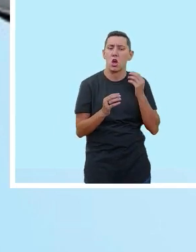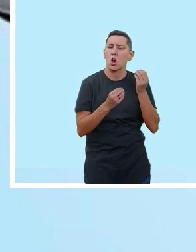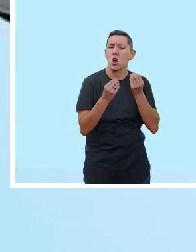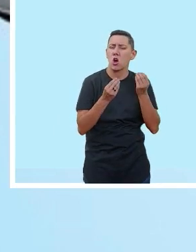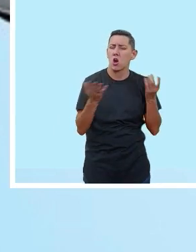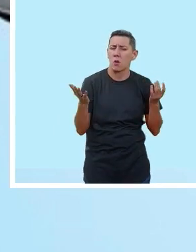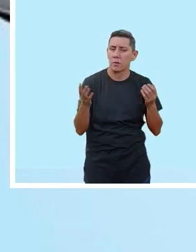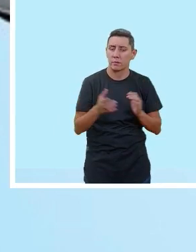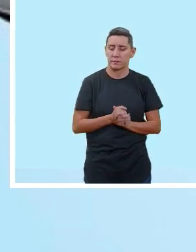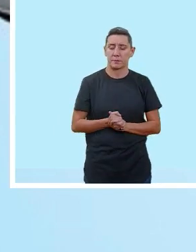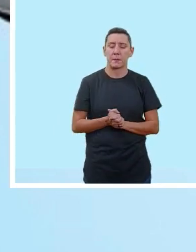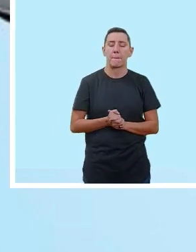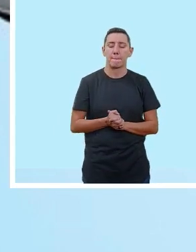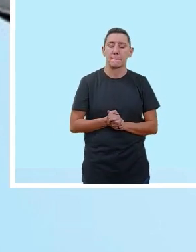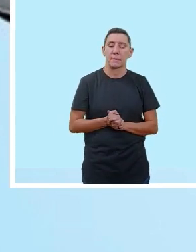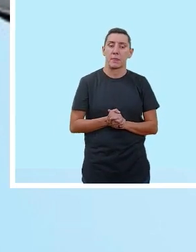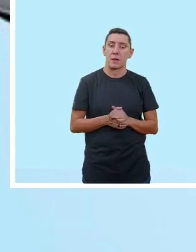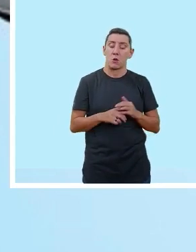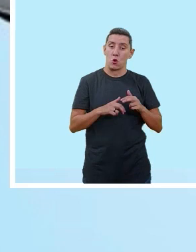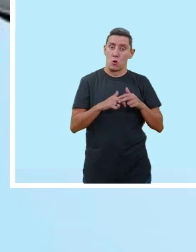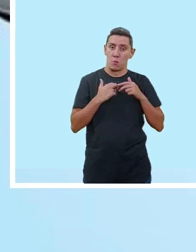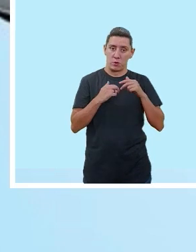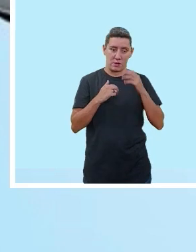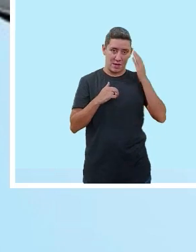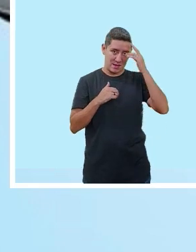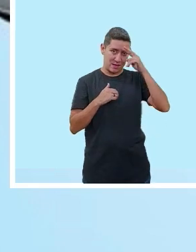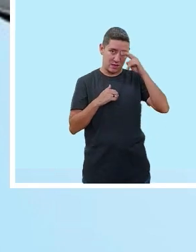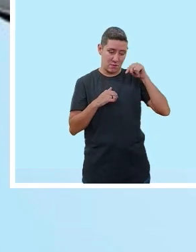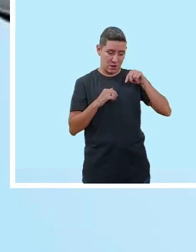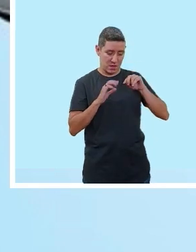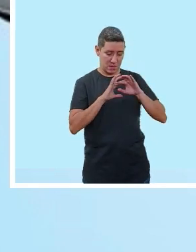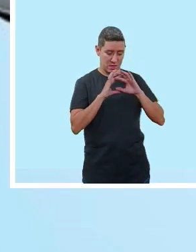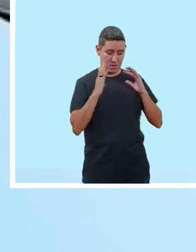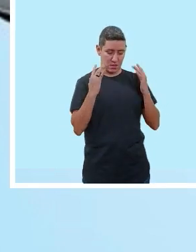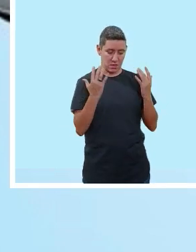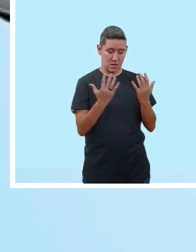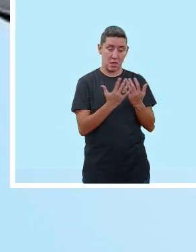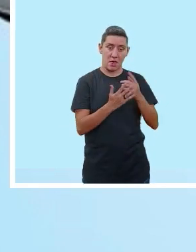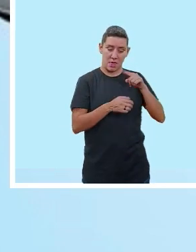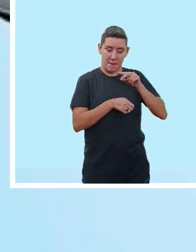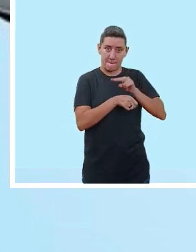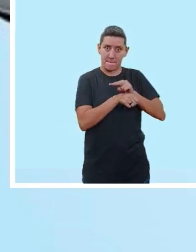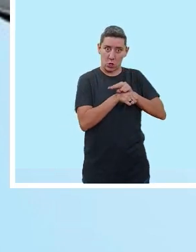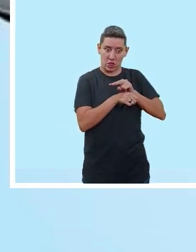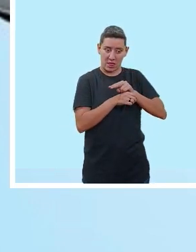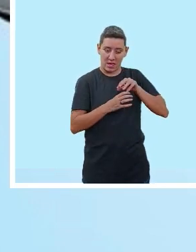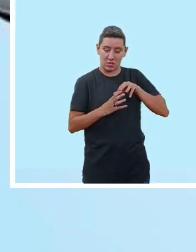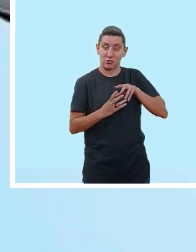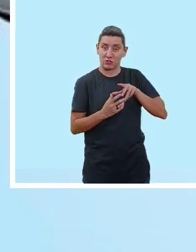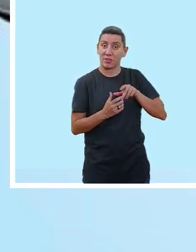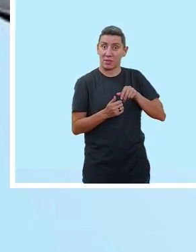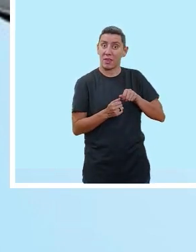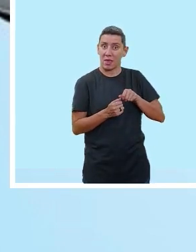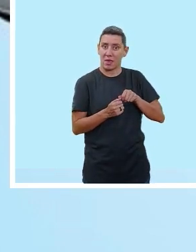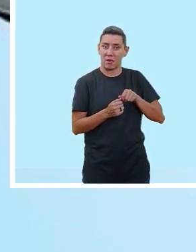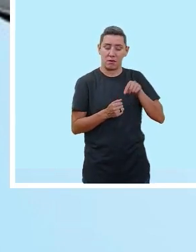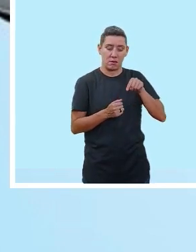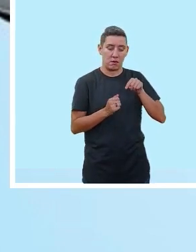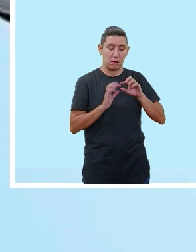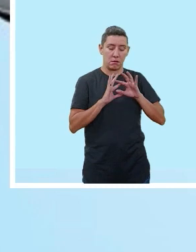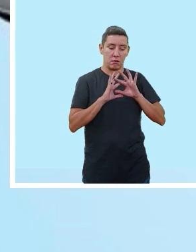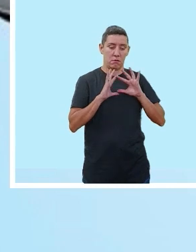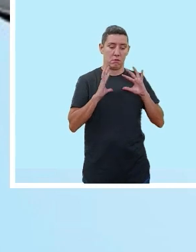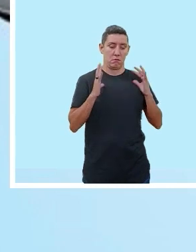gente tem esse aumento da quantidade de emissão de gases relacionados ao efeito estufa, esse efeito estufa ele começa a